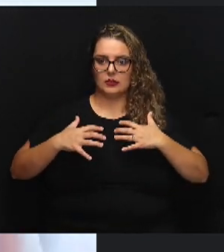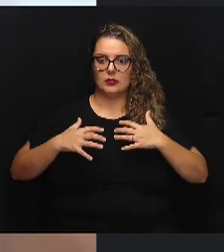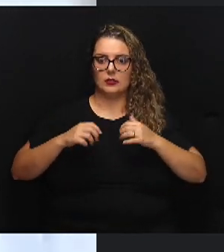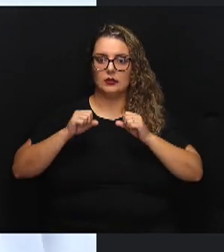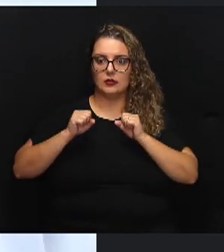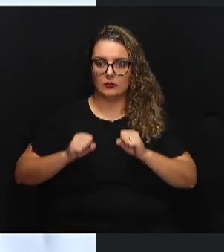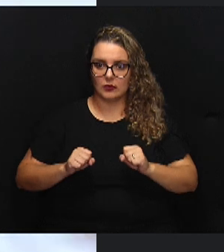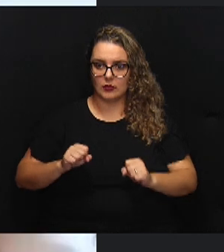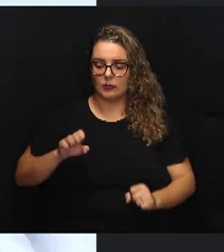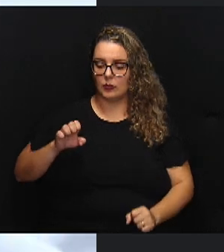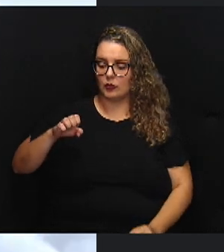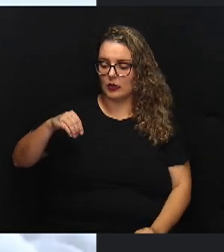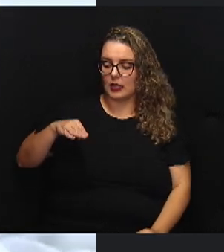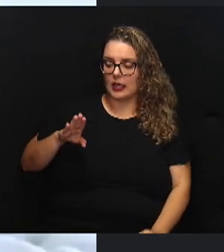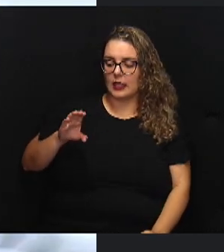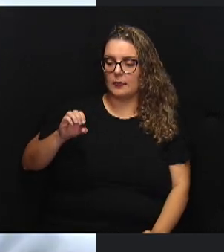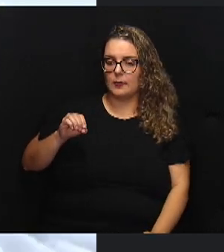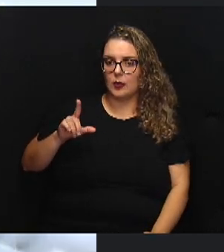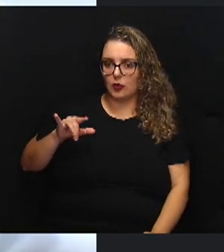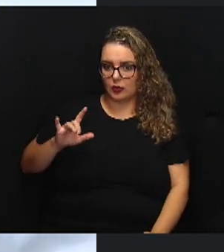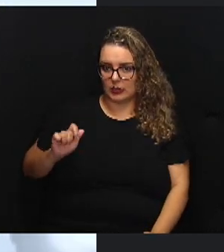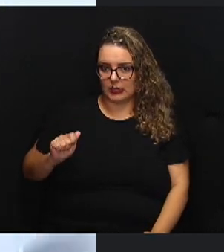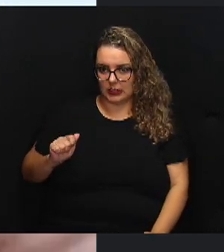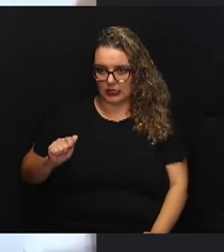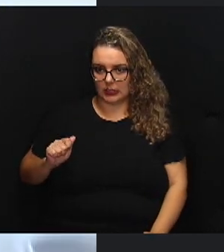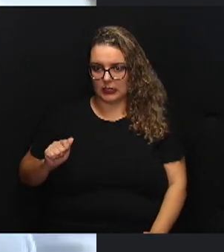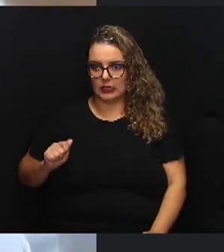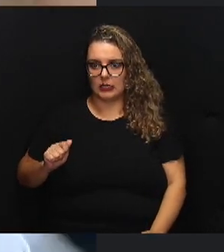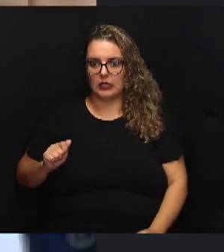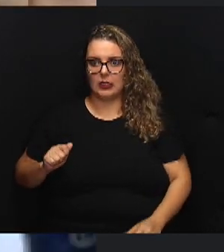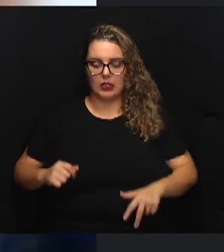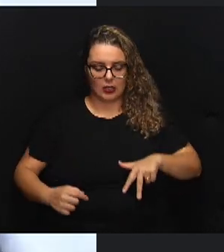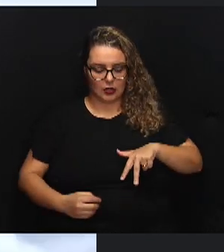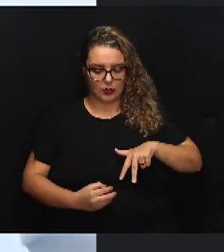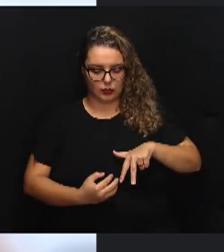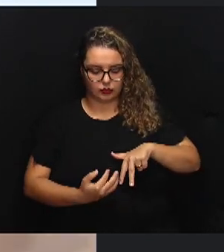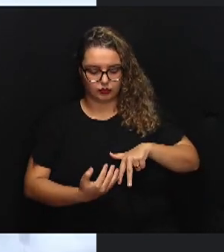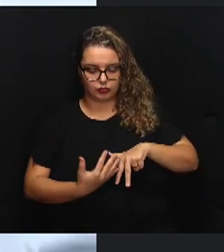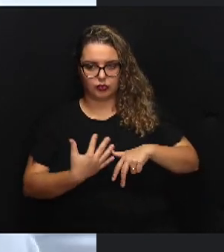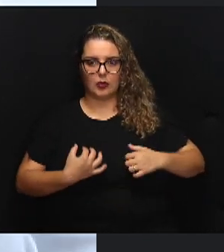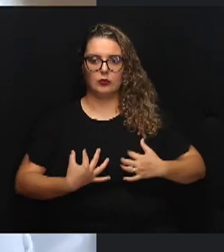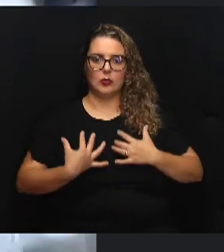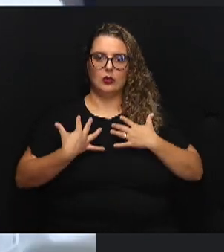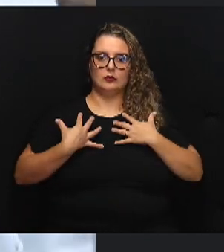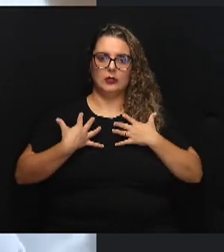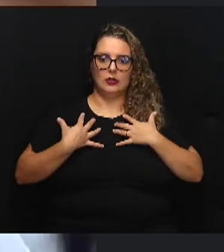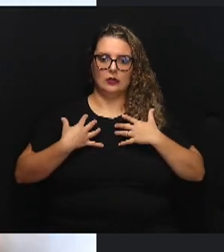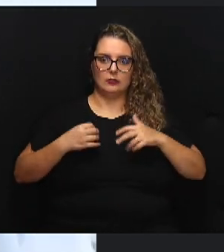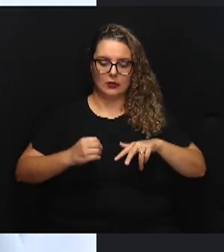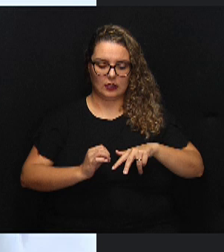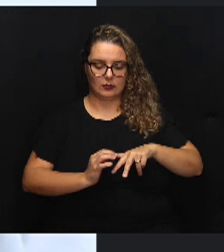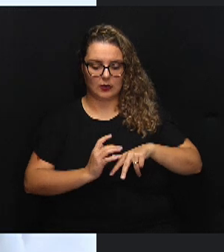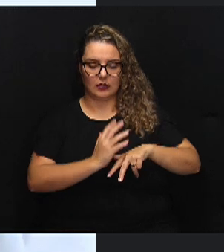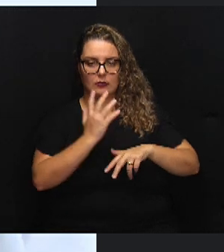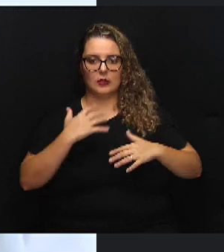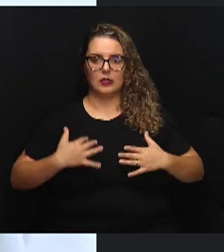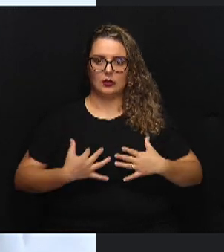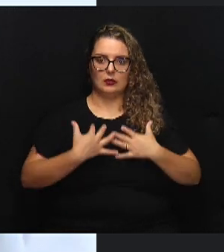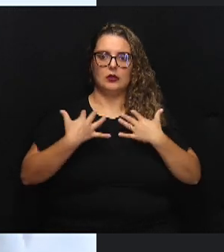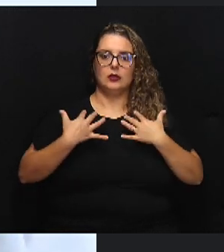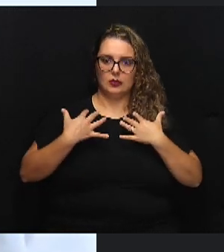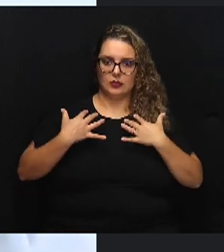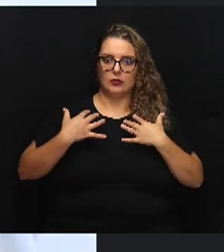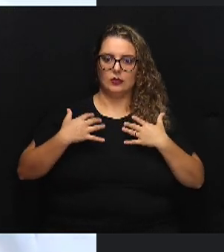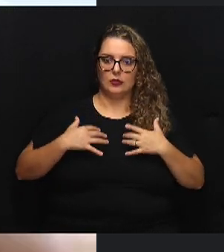ser por embolia, né? Então o trombo da perna que migra para o pulmão, ele se solta, desprende, vai parar e entupir a veia